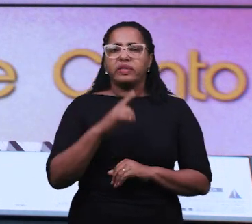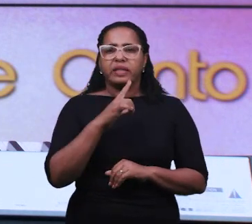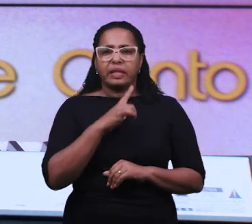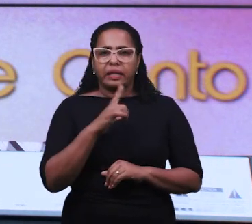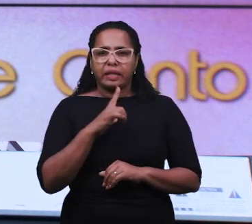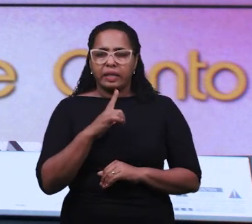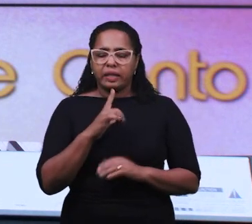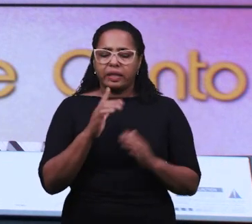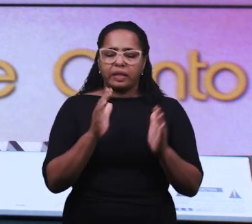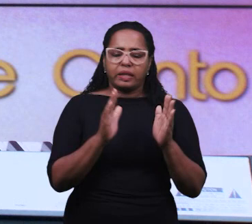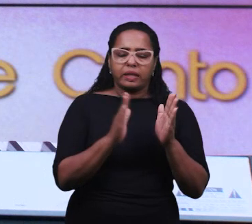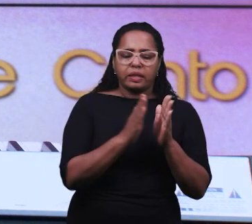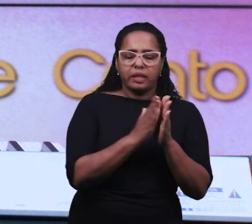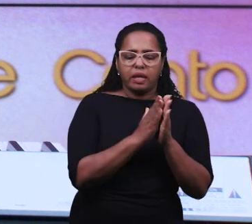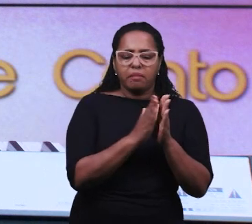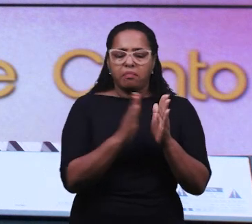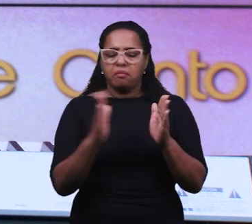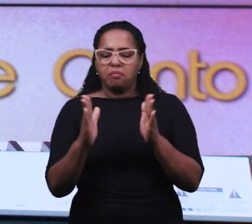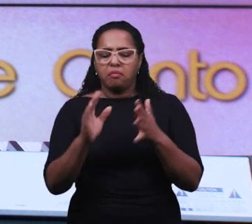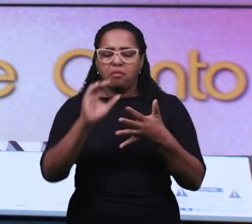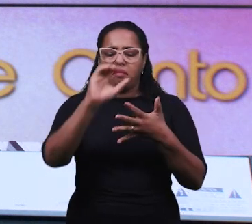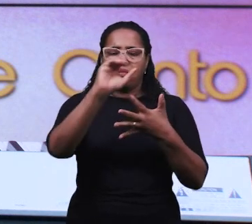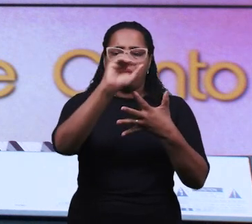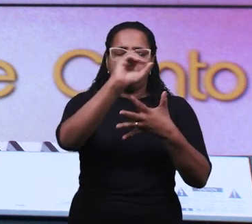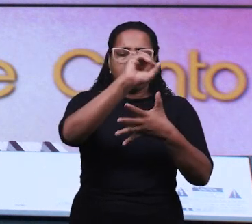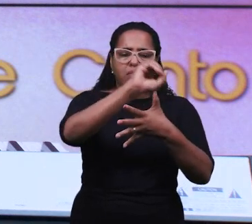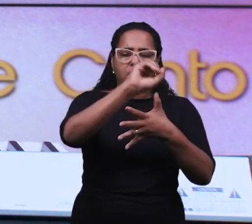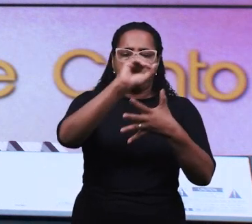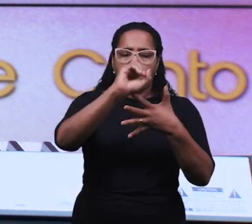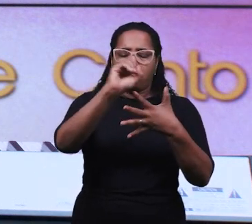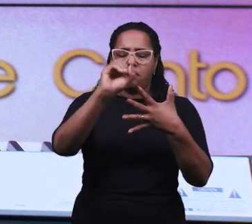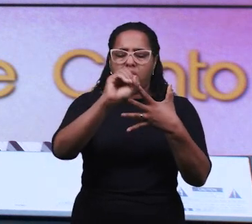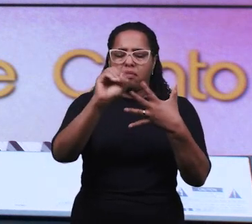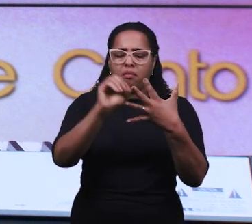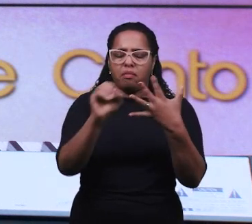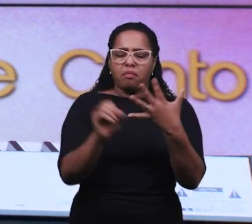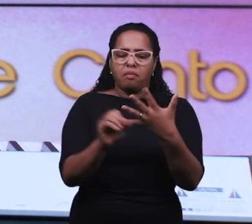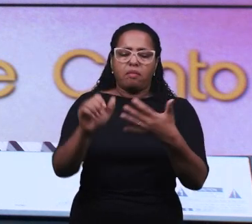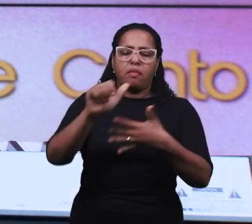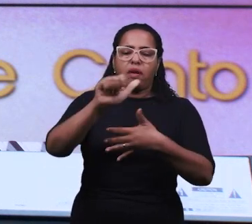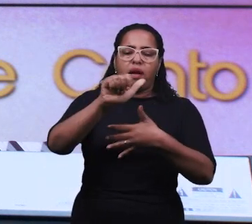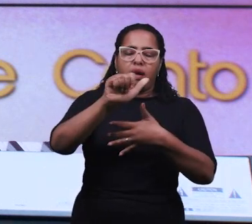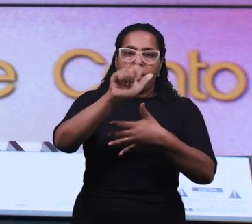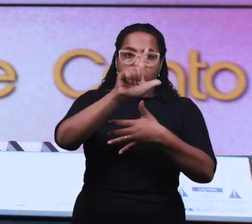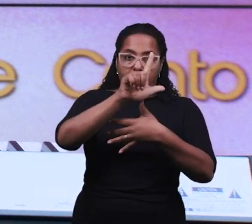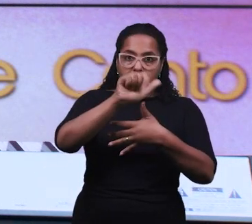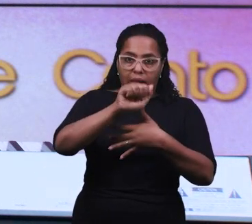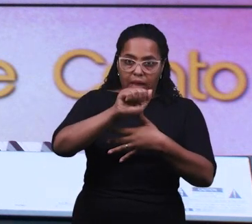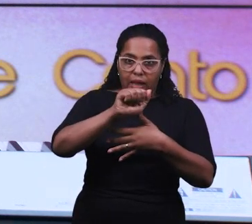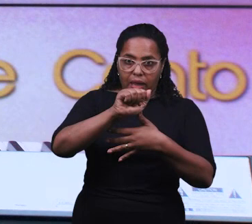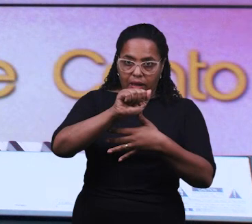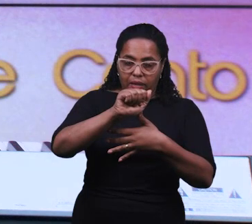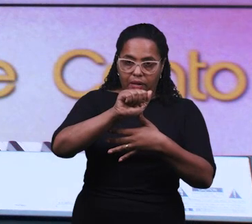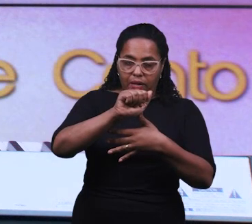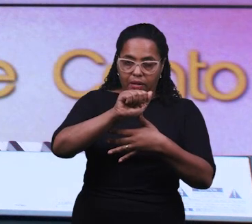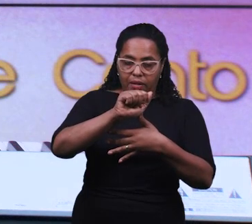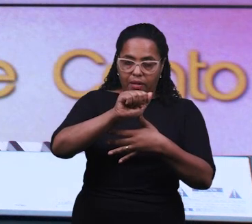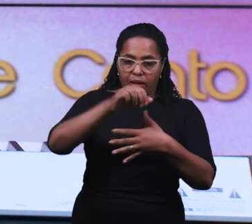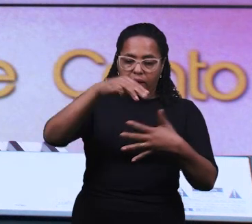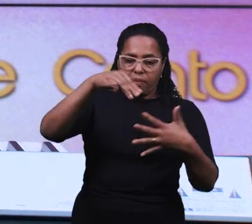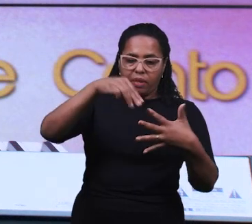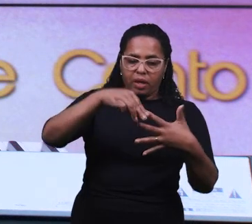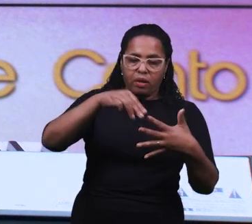eu tenho um intervalo aqui de 5 notas. Eu comecei em Lá maior, então eu tenho